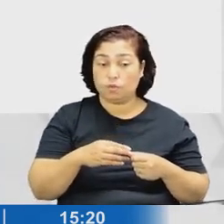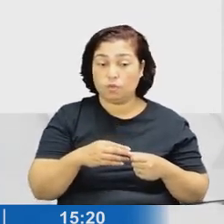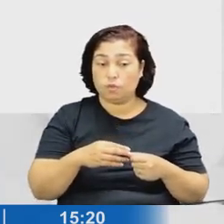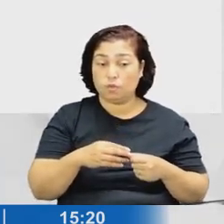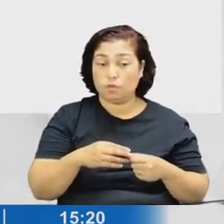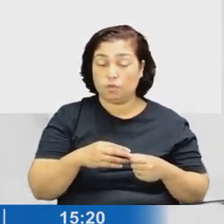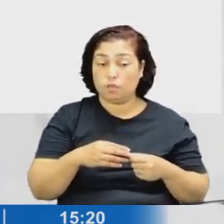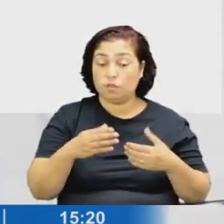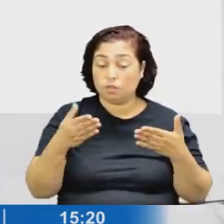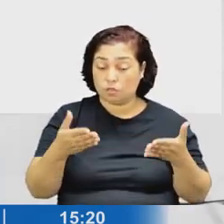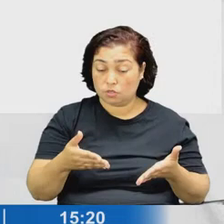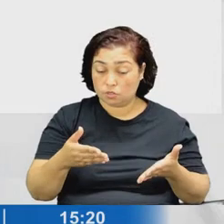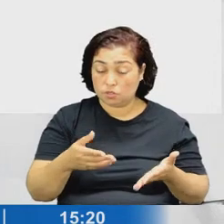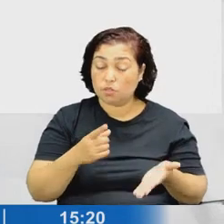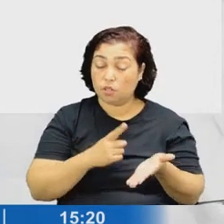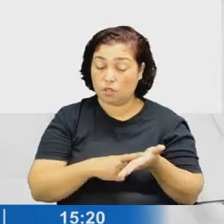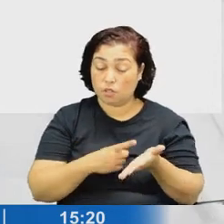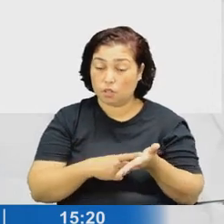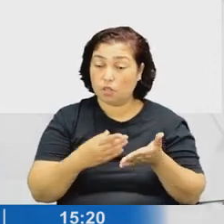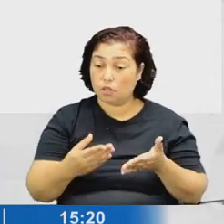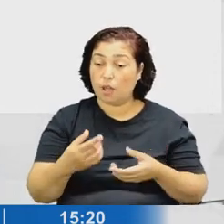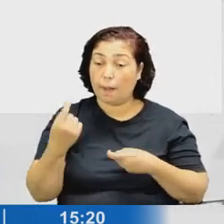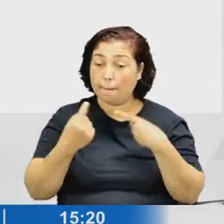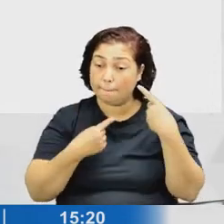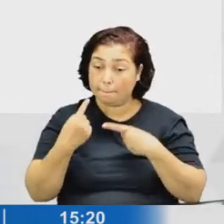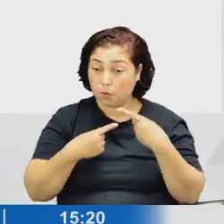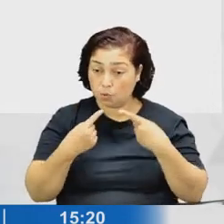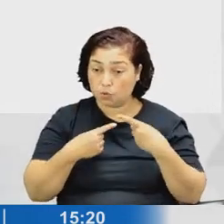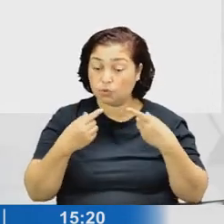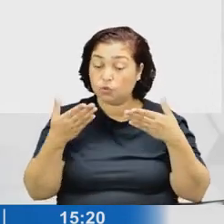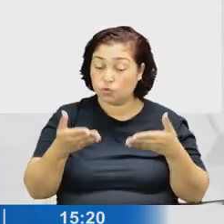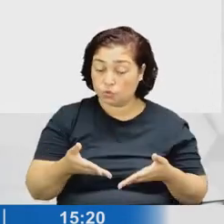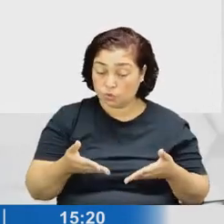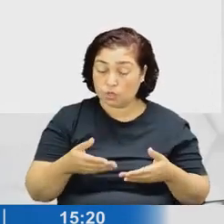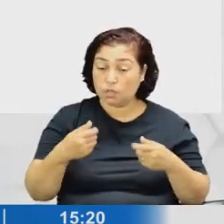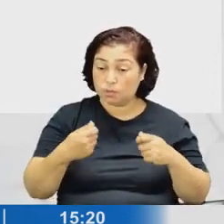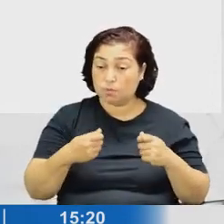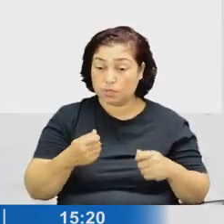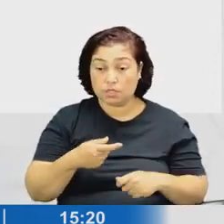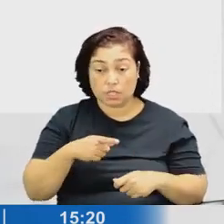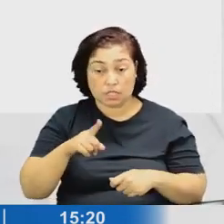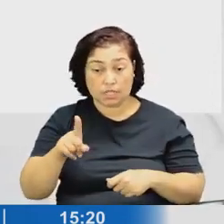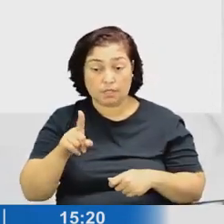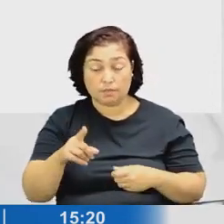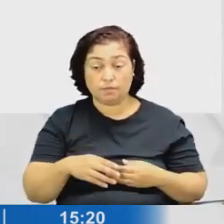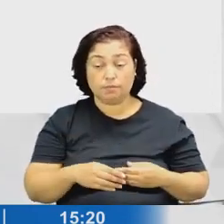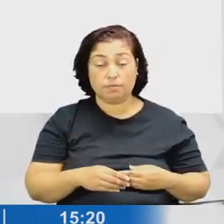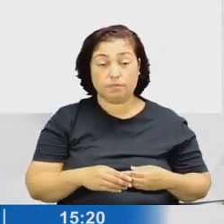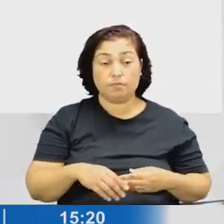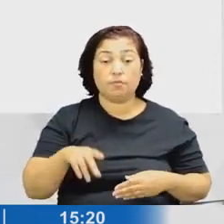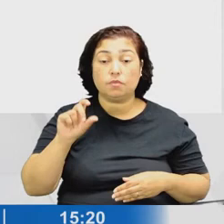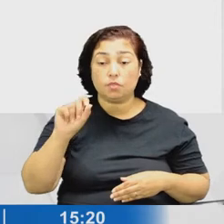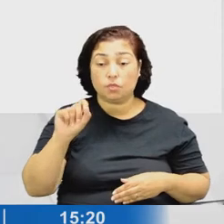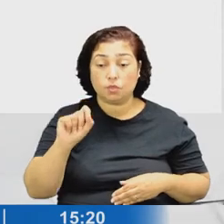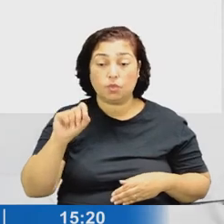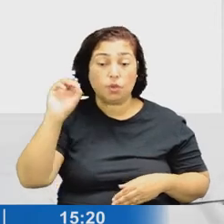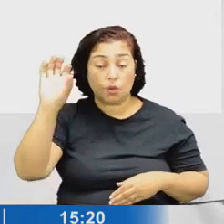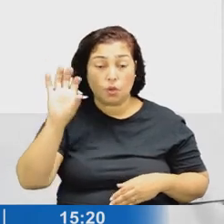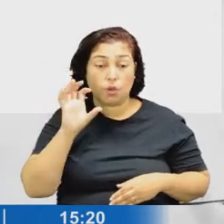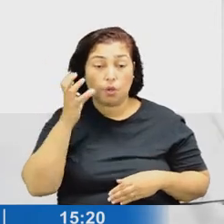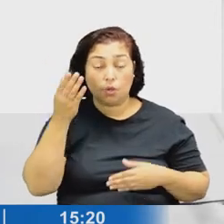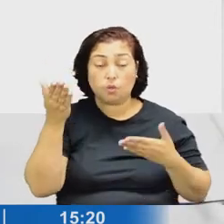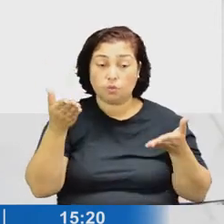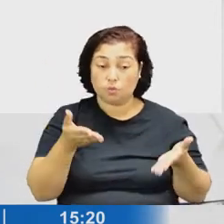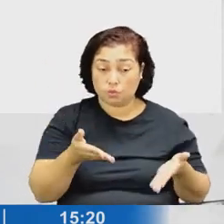pauta que já tá lá é a pauta política você não criou isso é uma coisa que tem que ir lá aí o que que acontece dentro